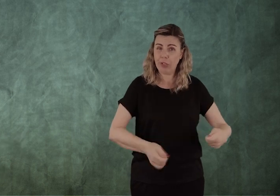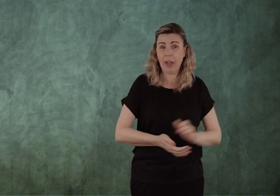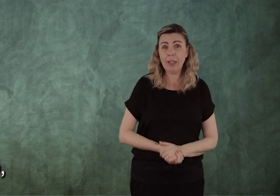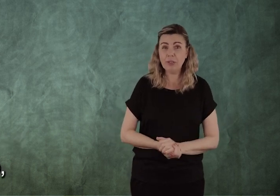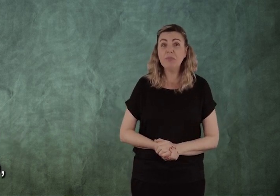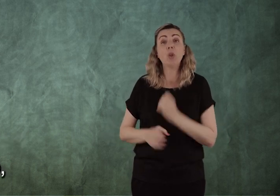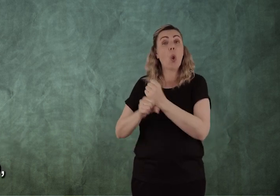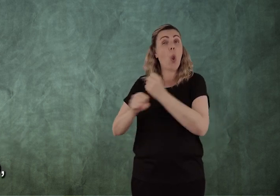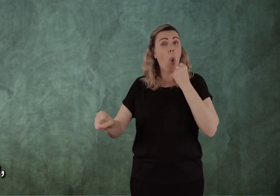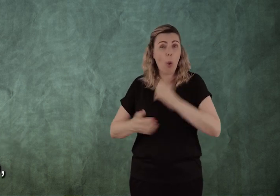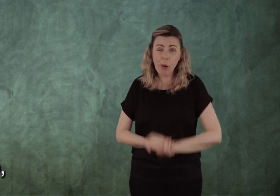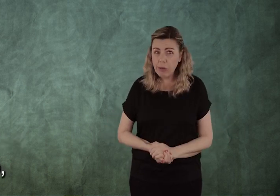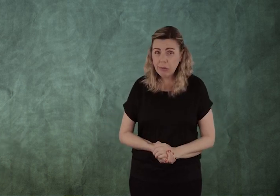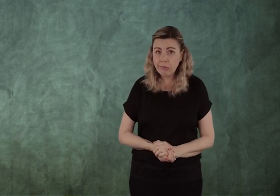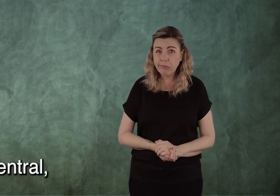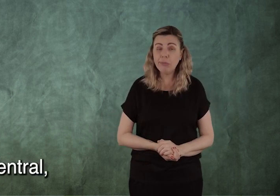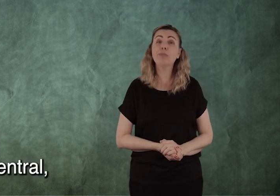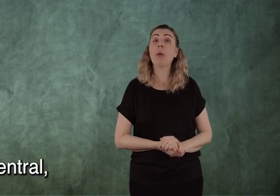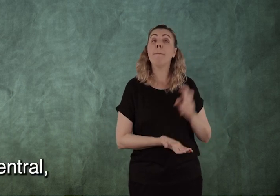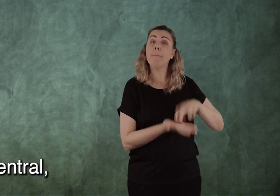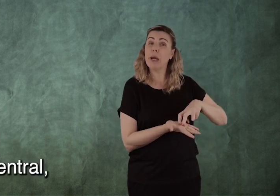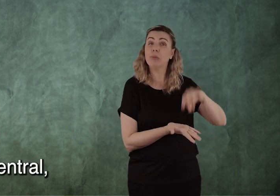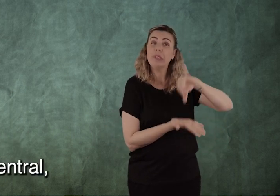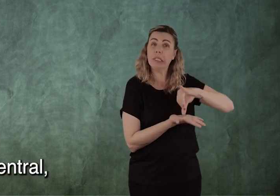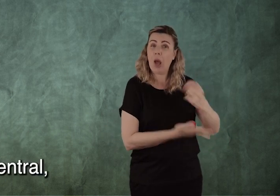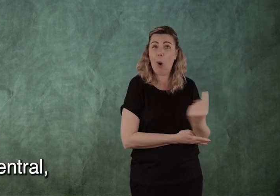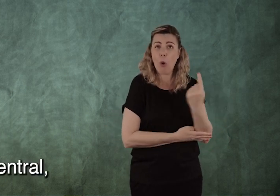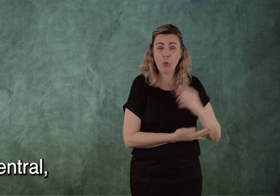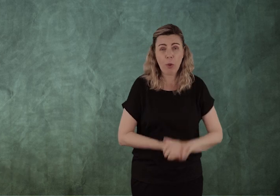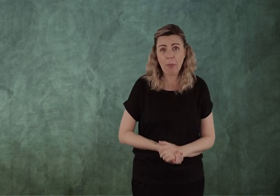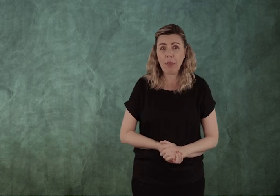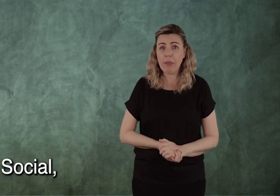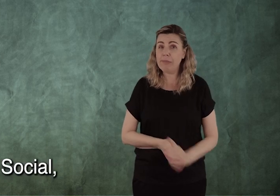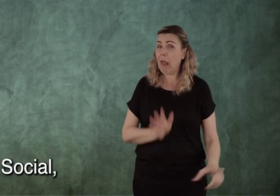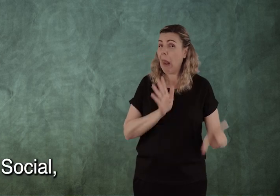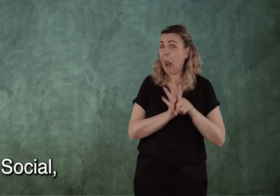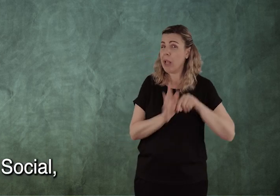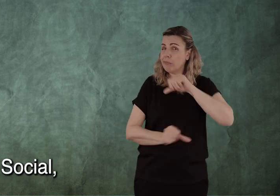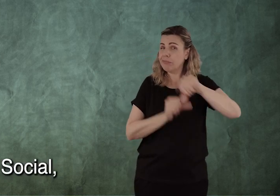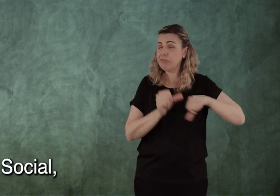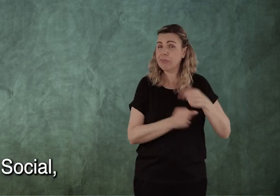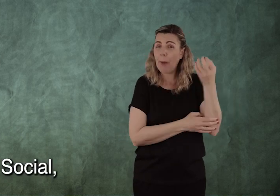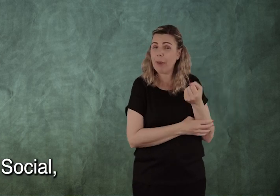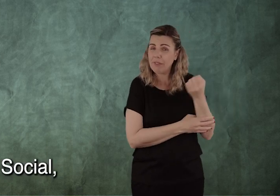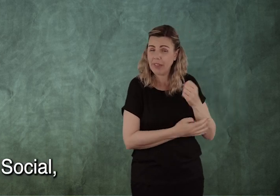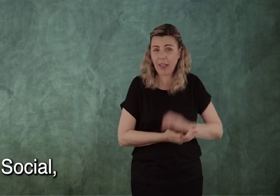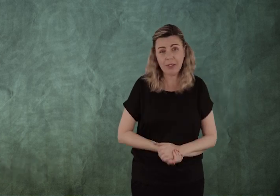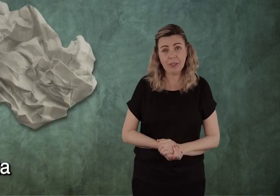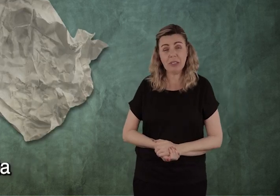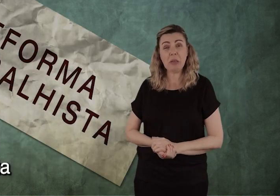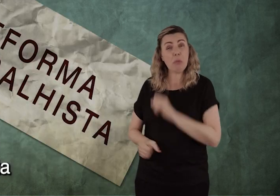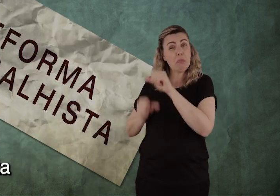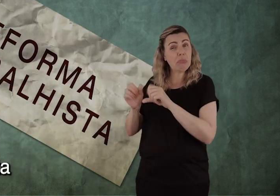gastos, superávit primário, autonomia do Banco Central, reforma da Previdência